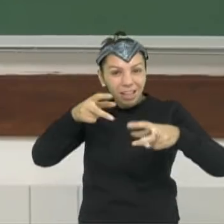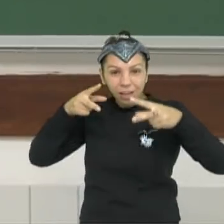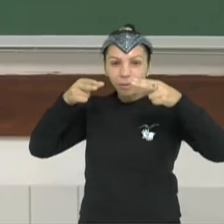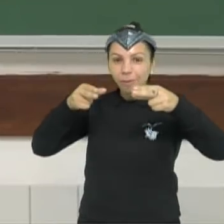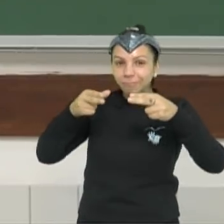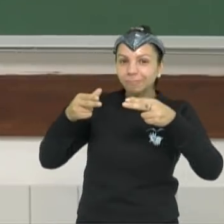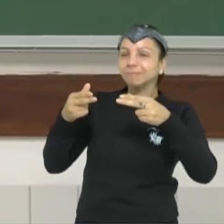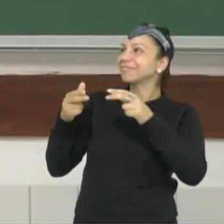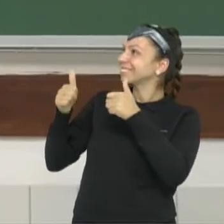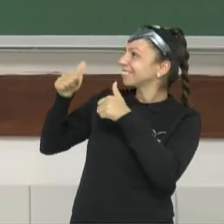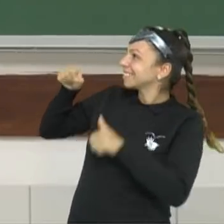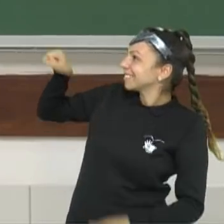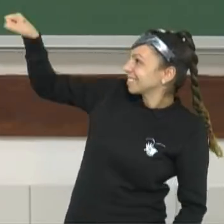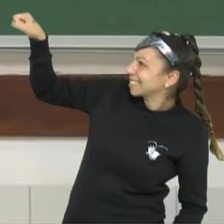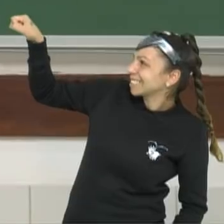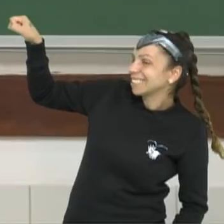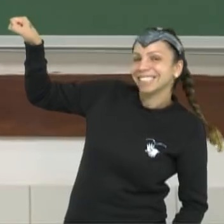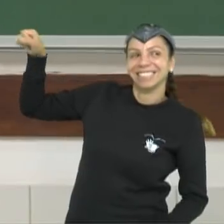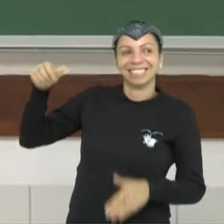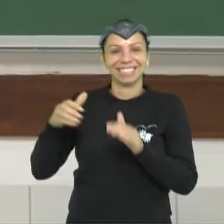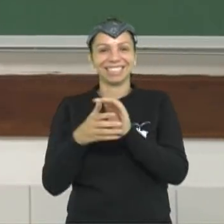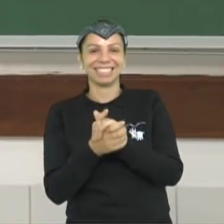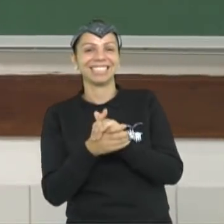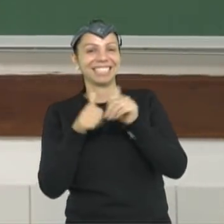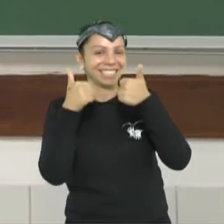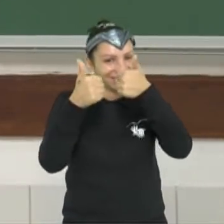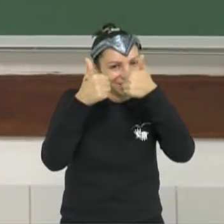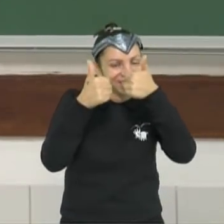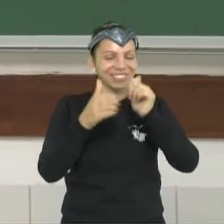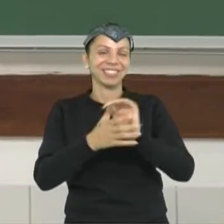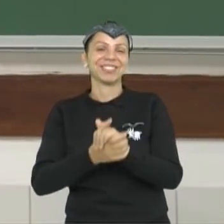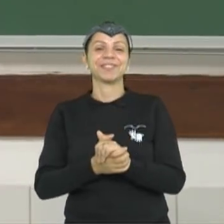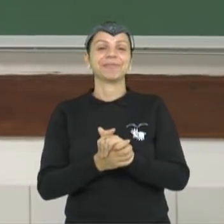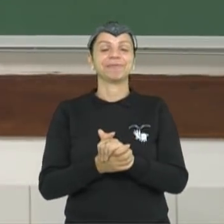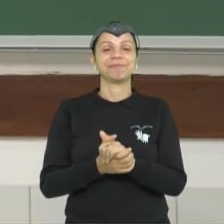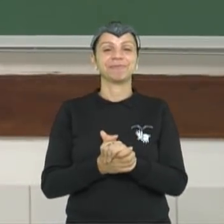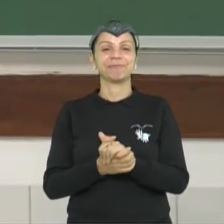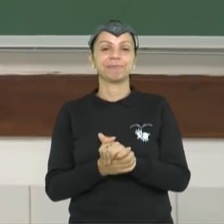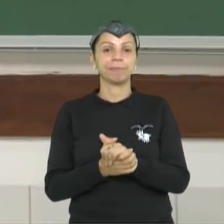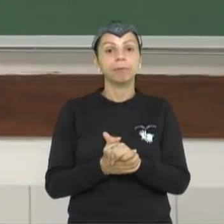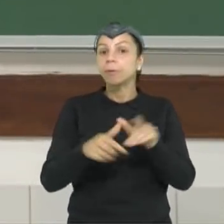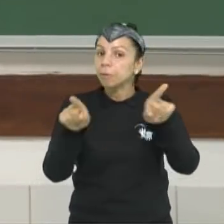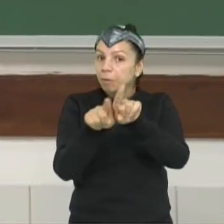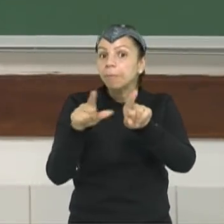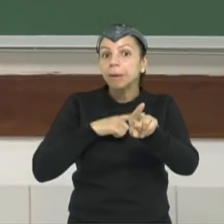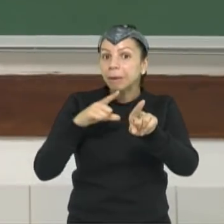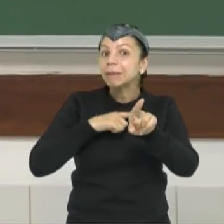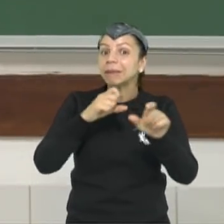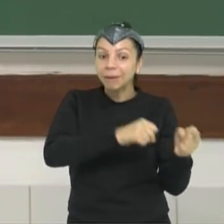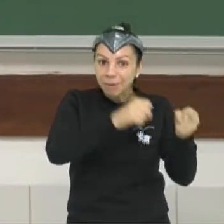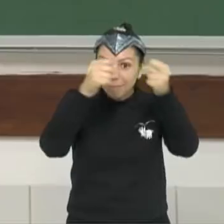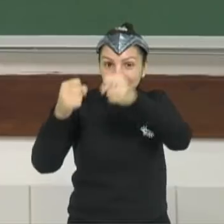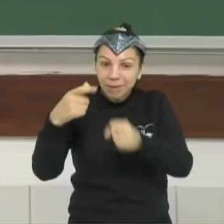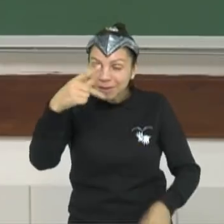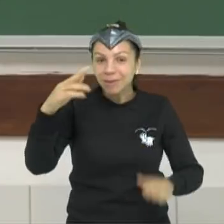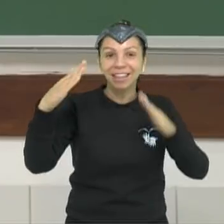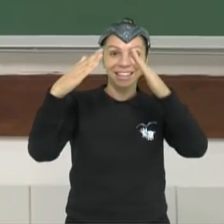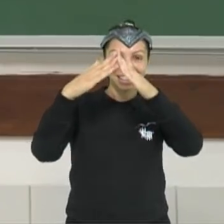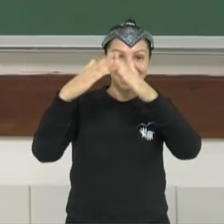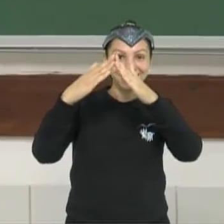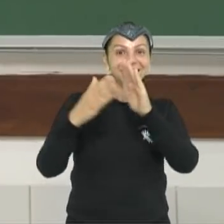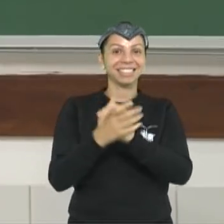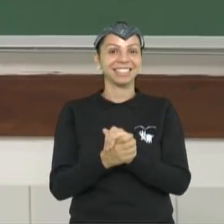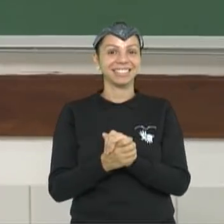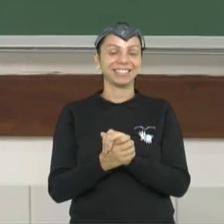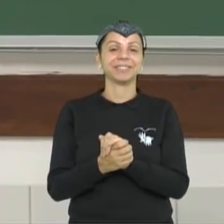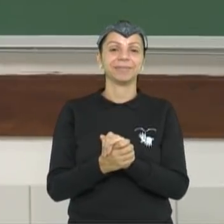mesmos, não é mesmo, Elaine? Ó, superpoderes nós duas. É isso aí. Você também tem o seu superpoder aí em casa? Não esqueça,